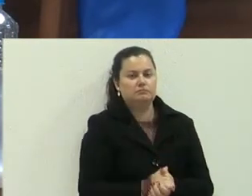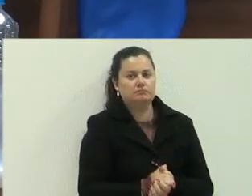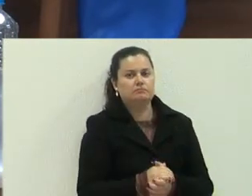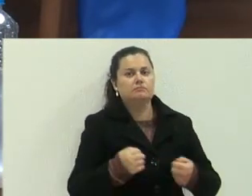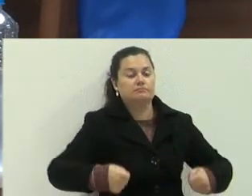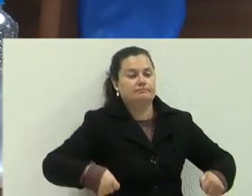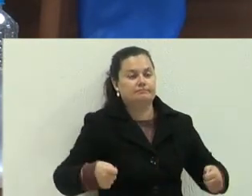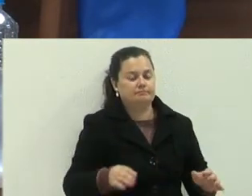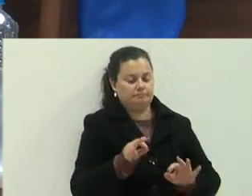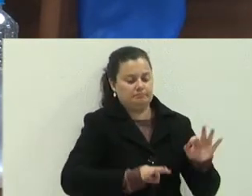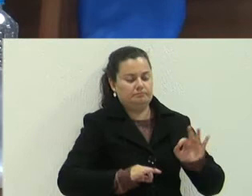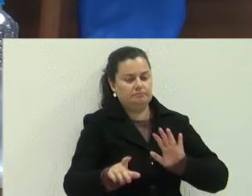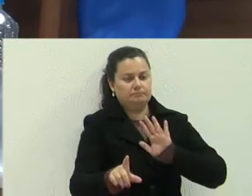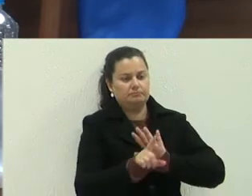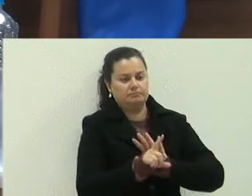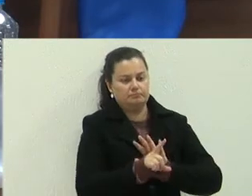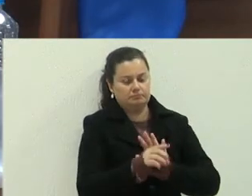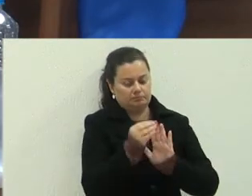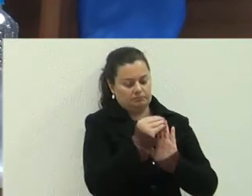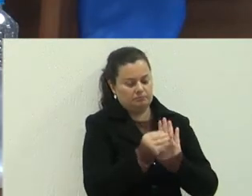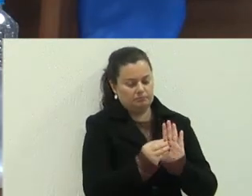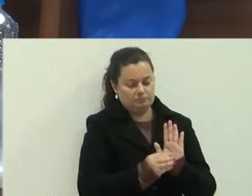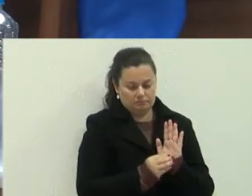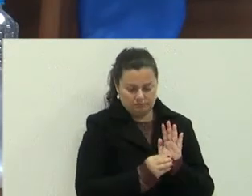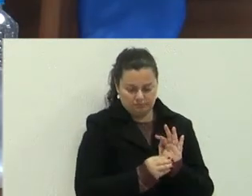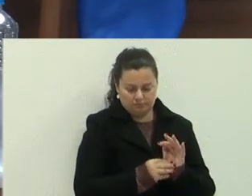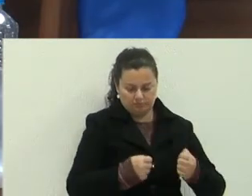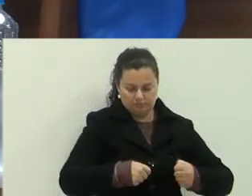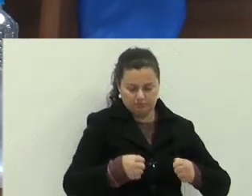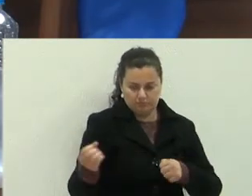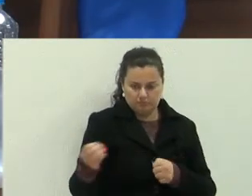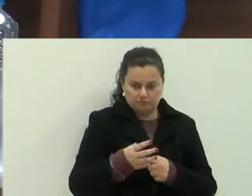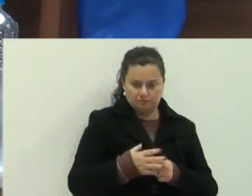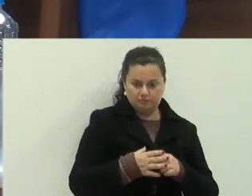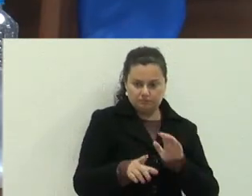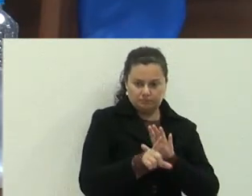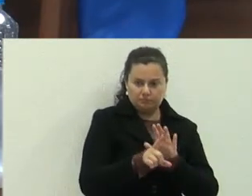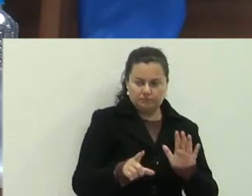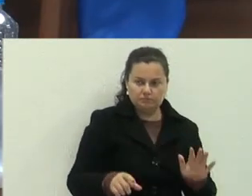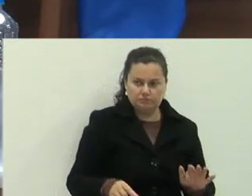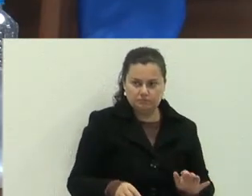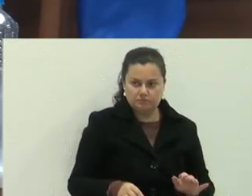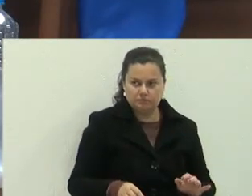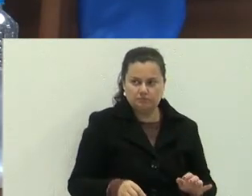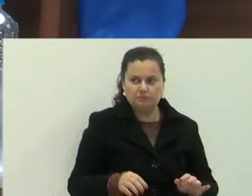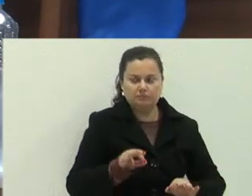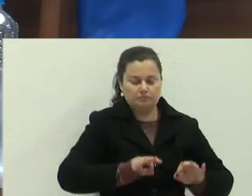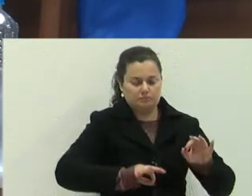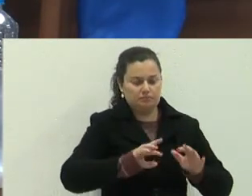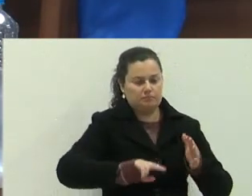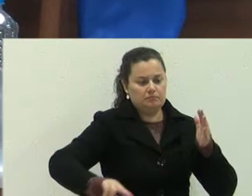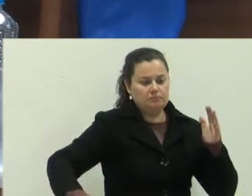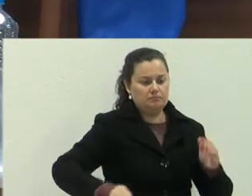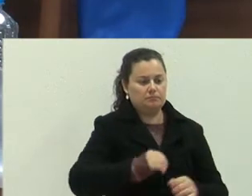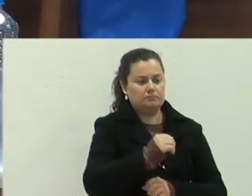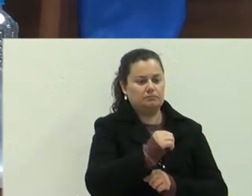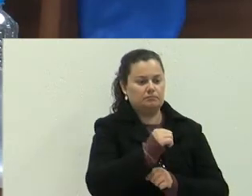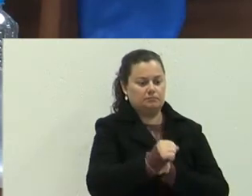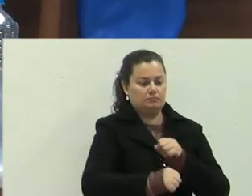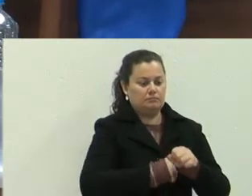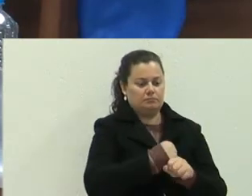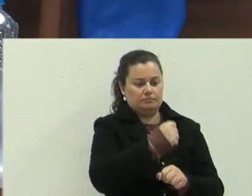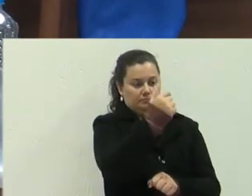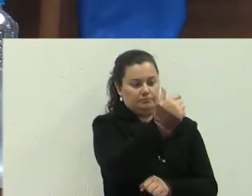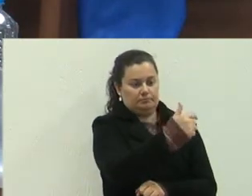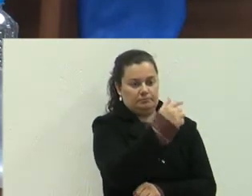as diretrizes para a elaboração da lei orçamentária para o exercício de 2023 e dá